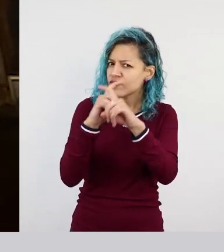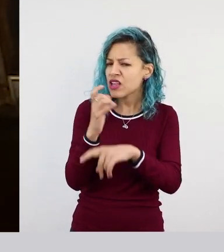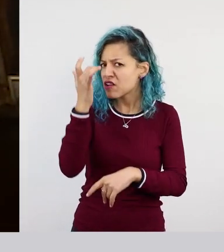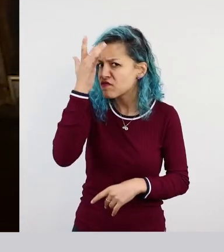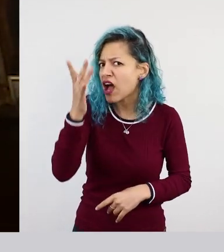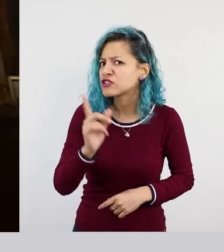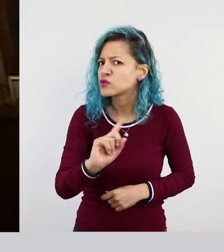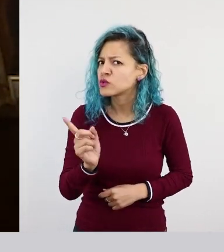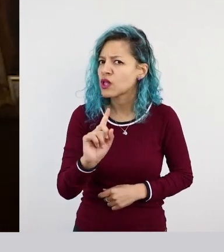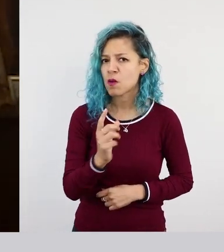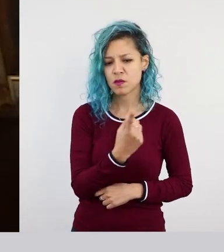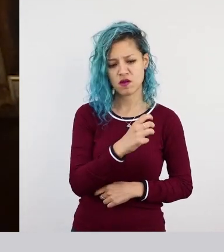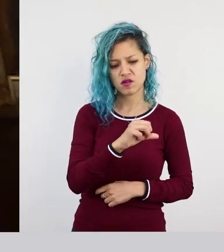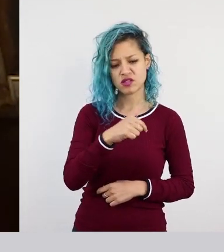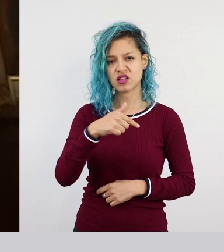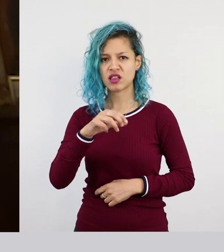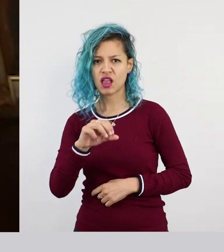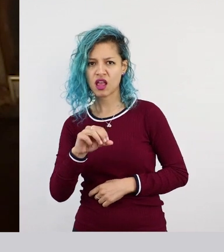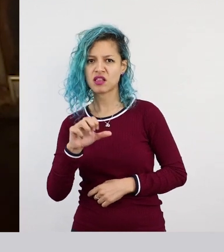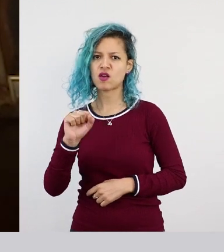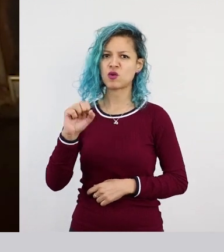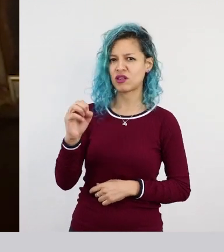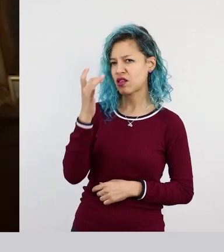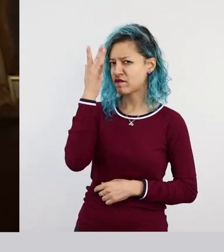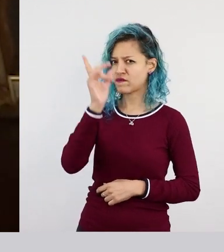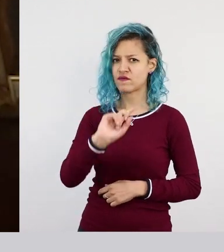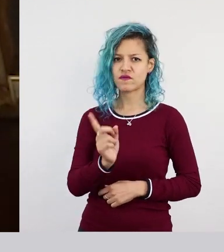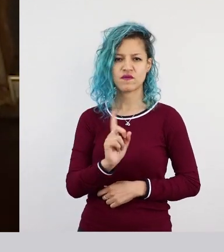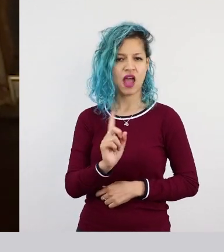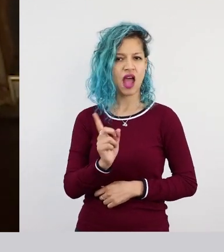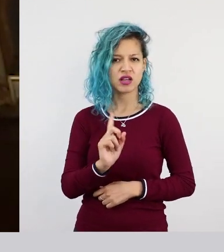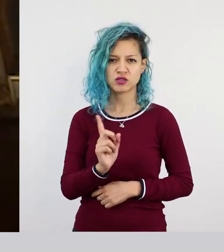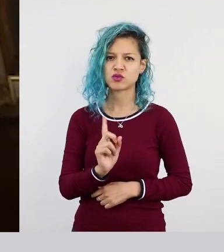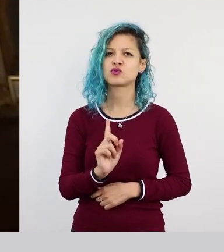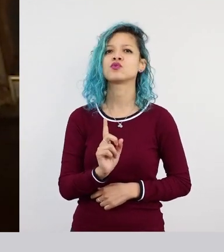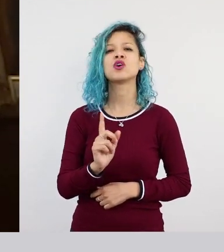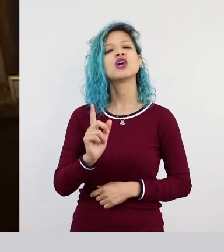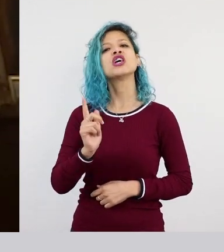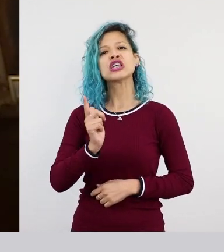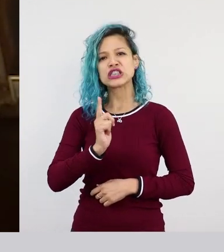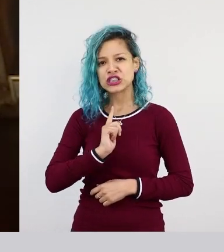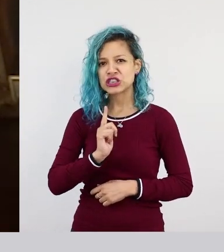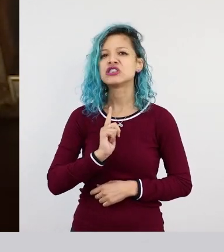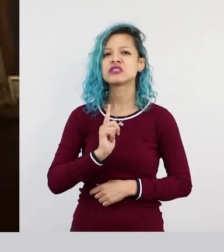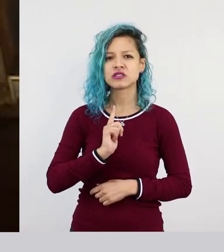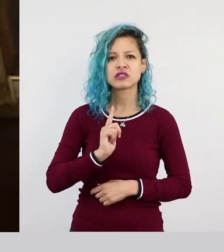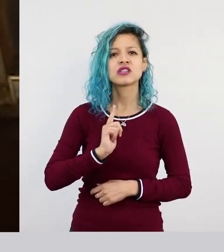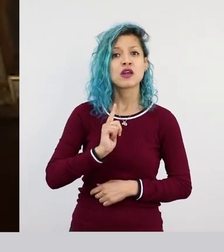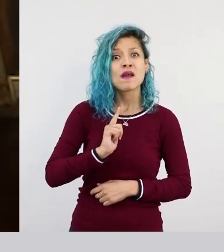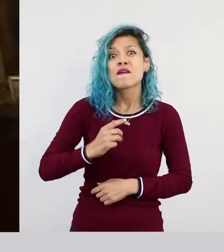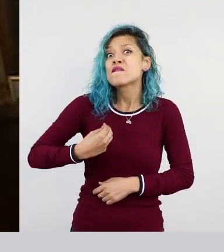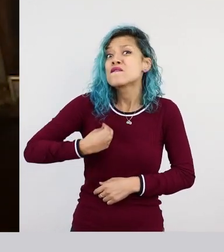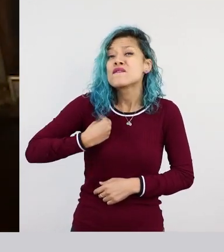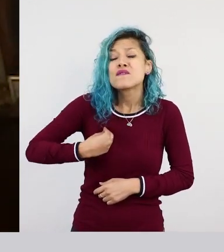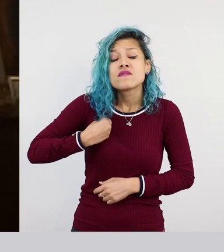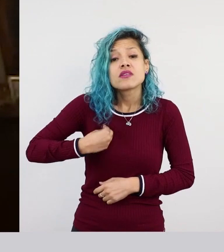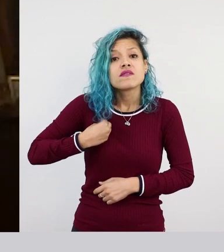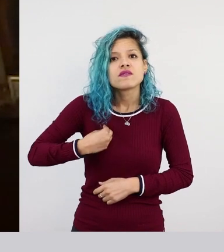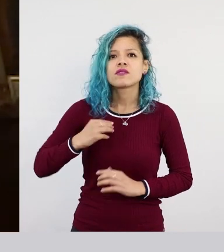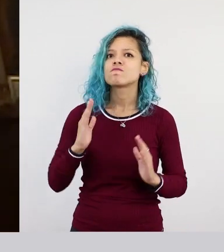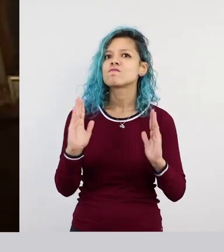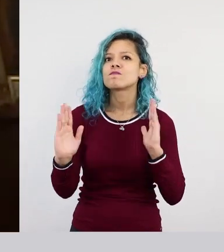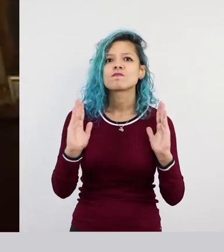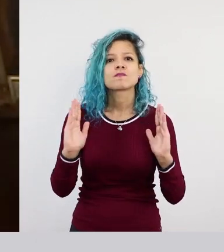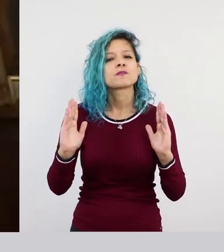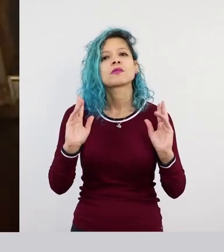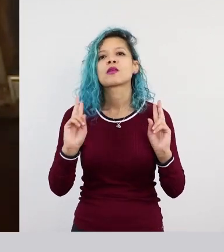período. Não pensa que foi fácil, dos anos 70, dos anos 80, não foi fácil. A gente tava vivendo